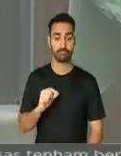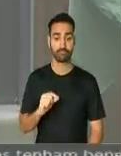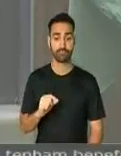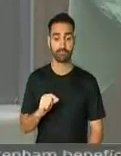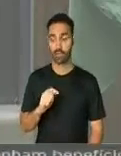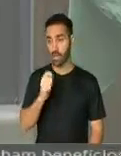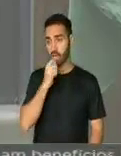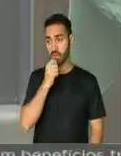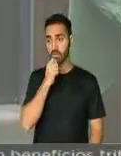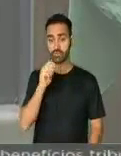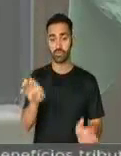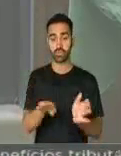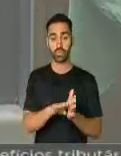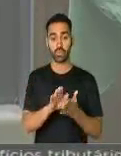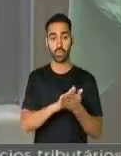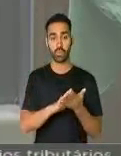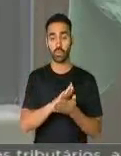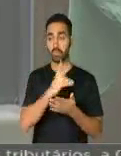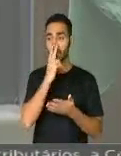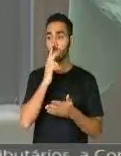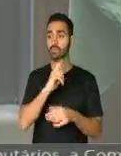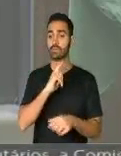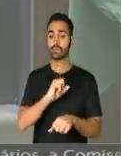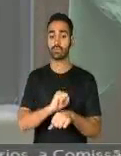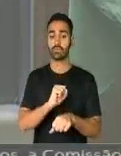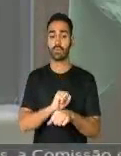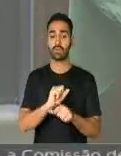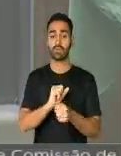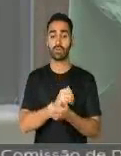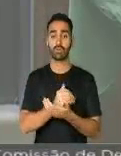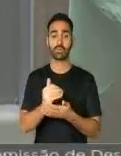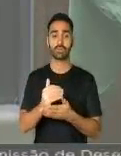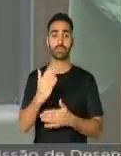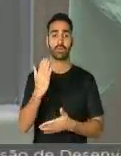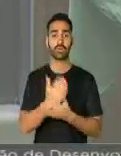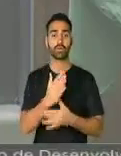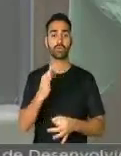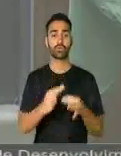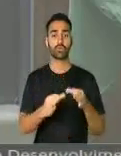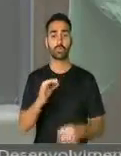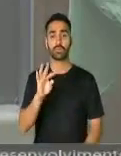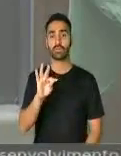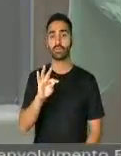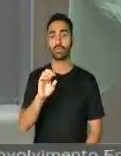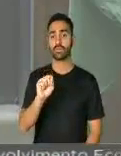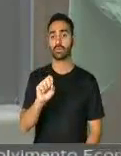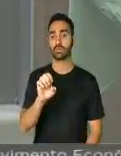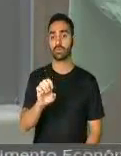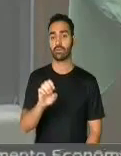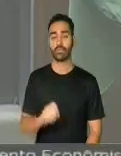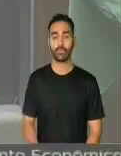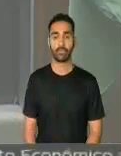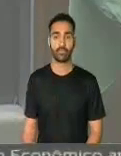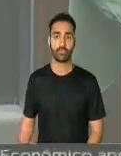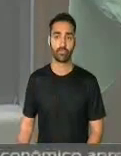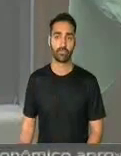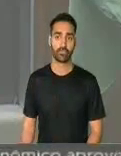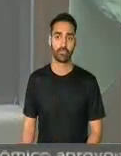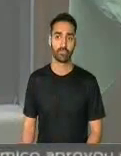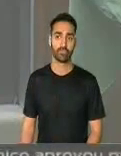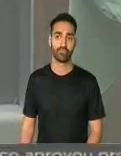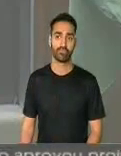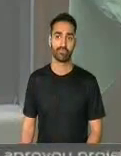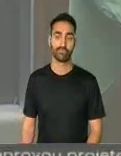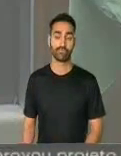ainda não deu quum parece que tá todo mundo aguardando o início do julgamento do TSE mas qu dizer que a